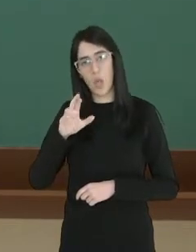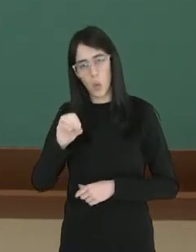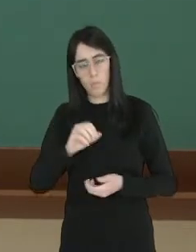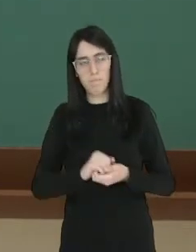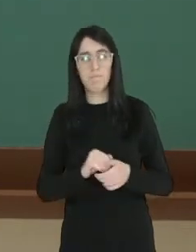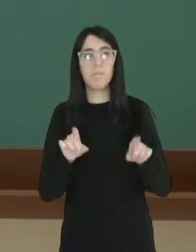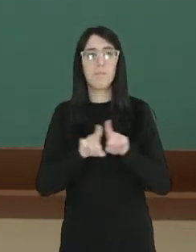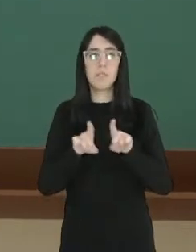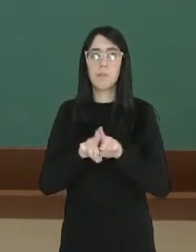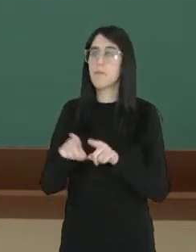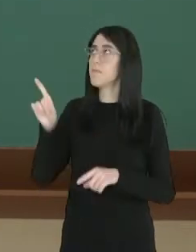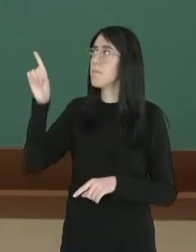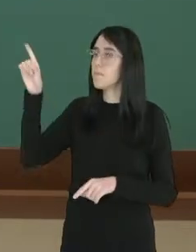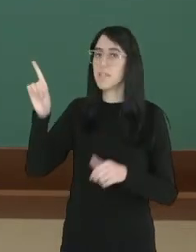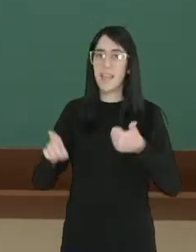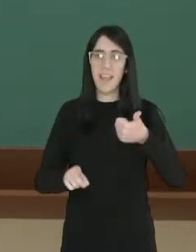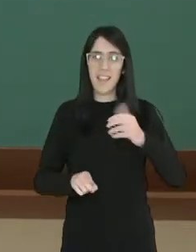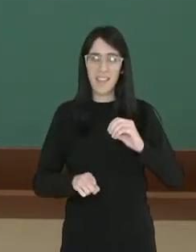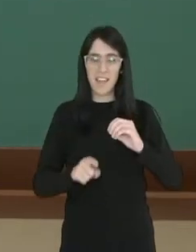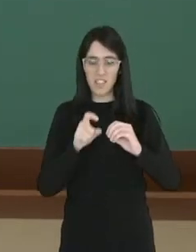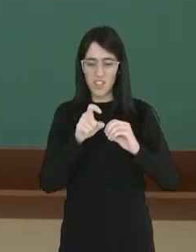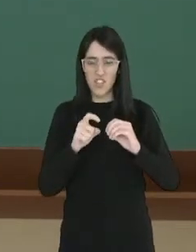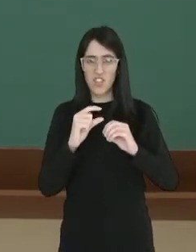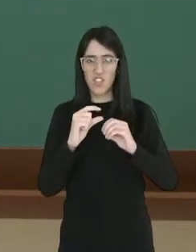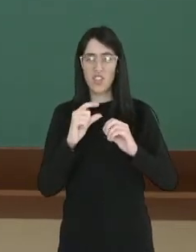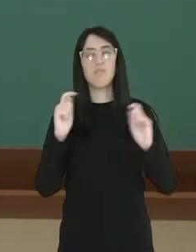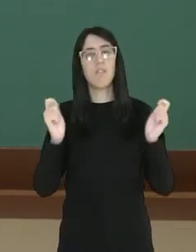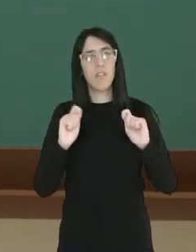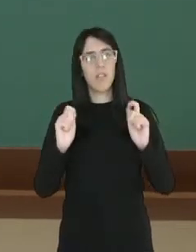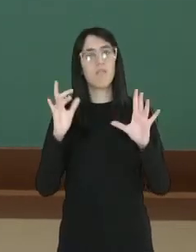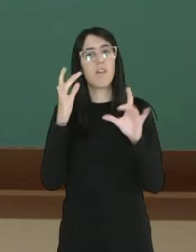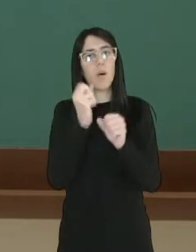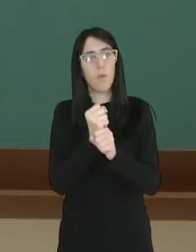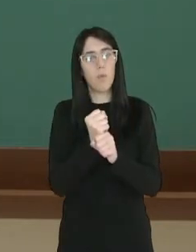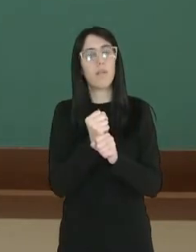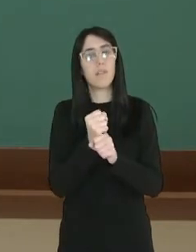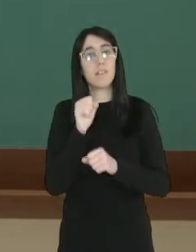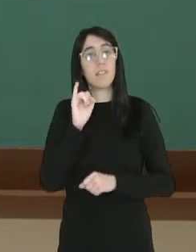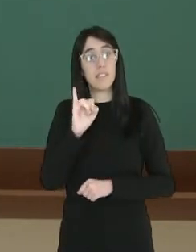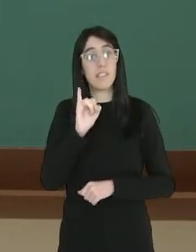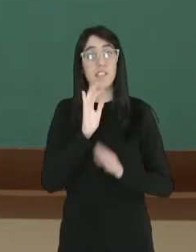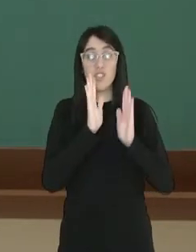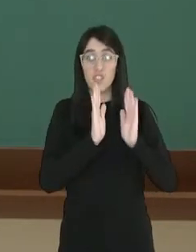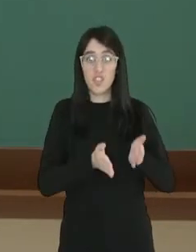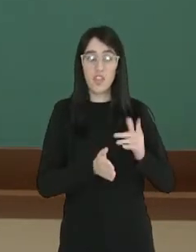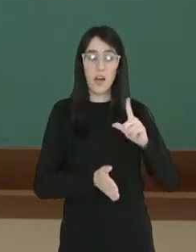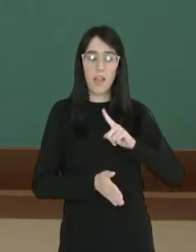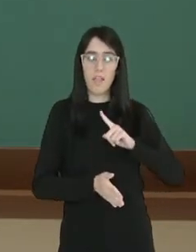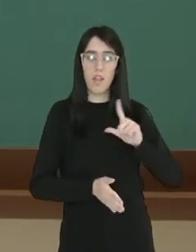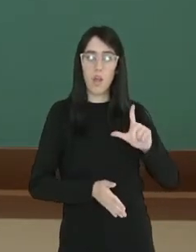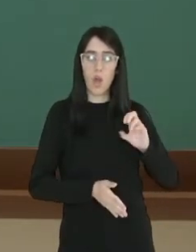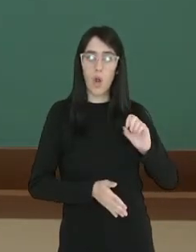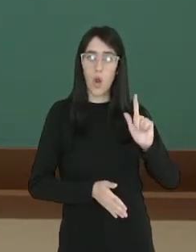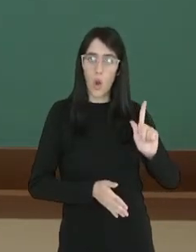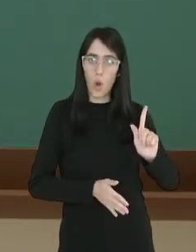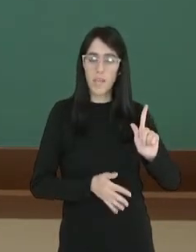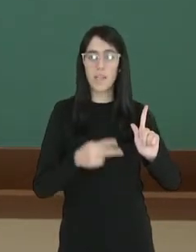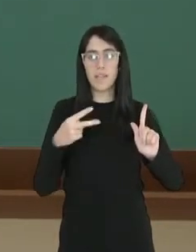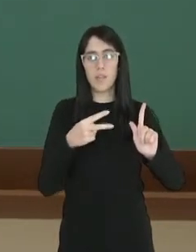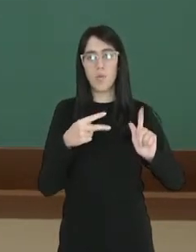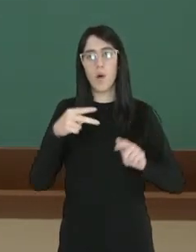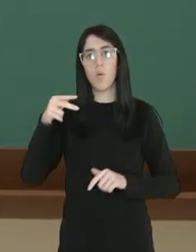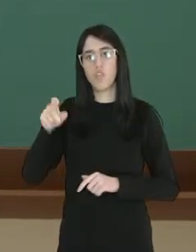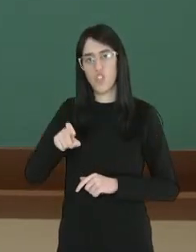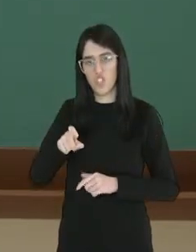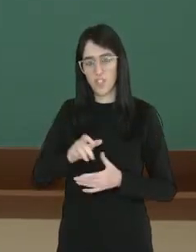x permite calcular o número n quando se conhece log de n igual a x.